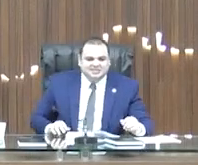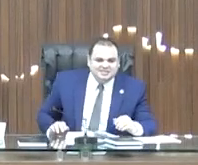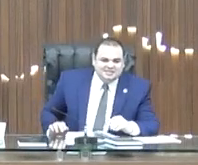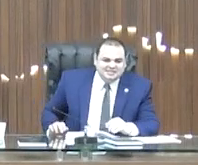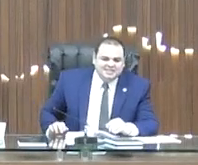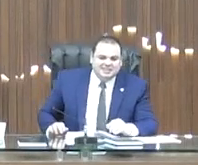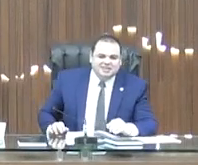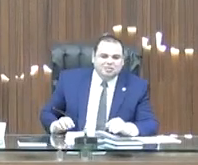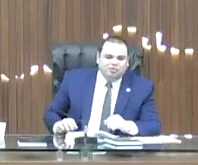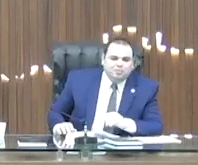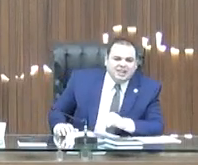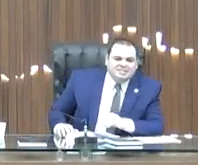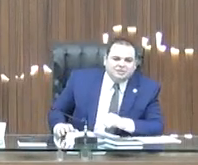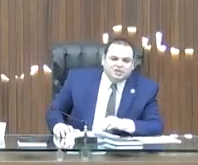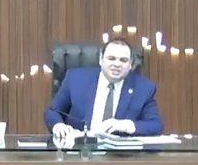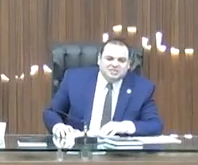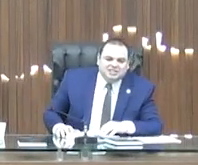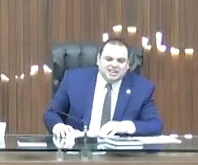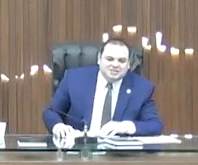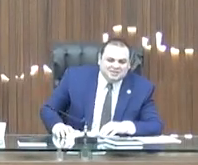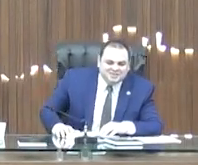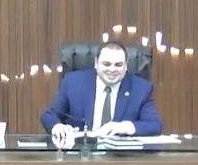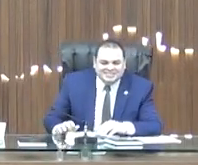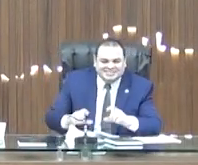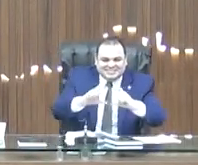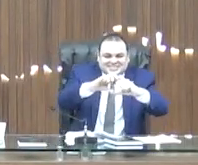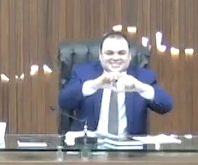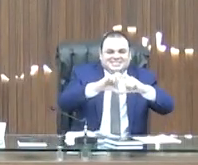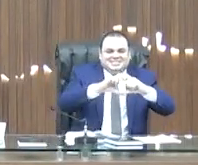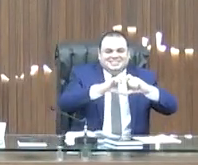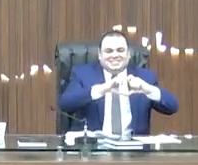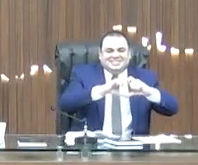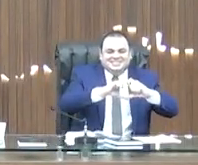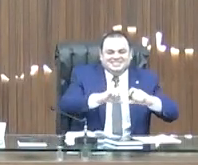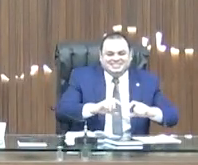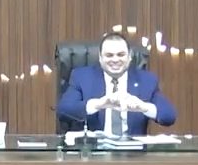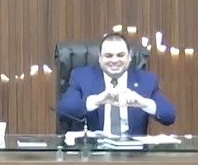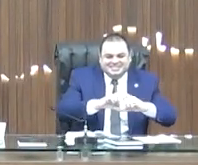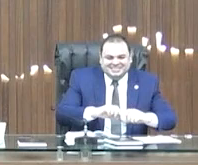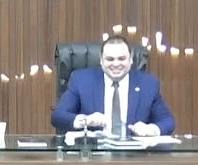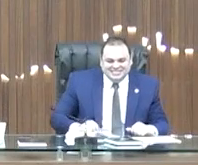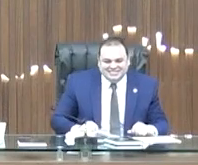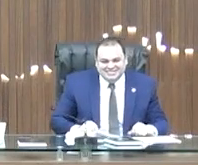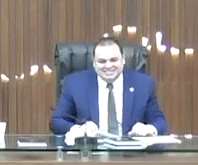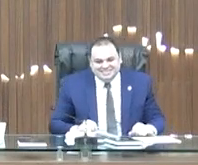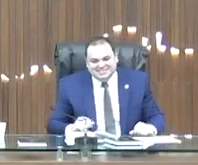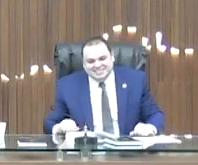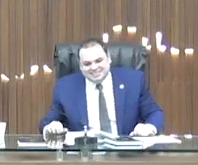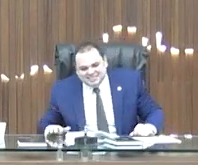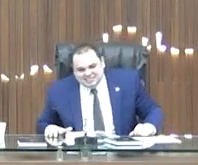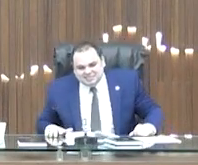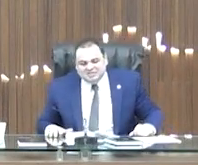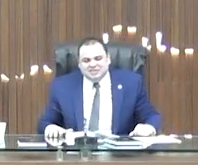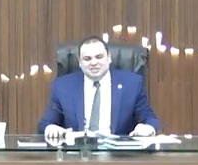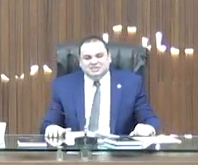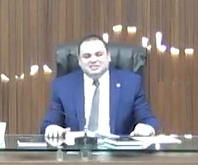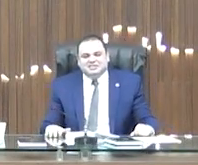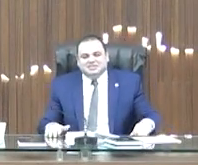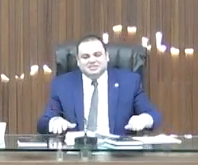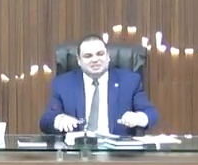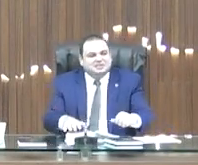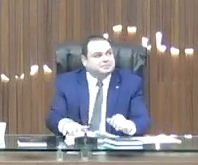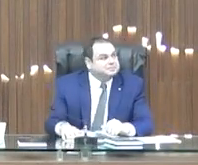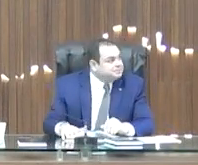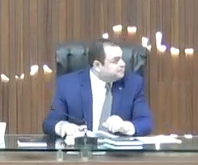orientar os nossos amigos, colegas, deputados eleitos e reeleitos que estão se filiando ao